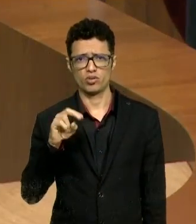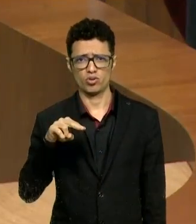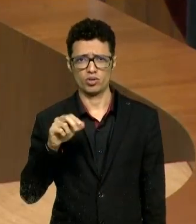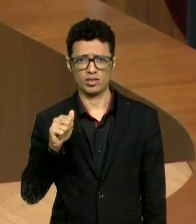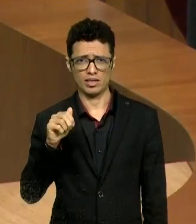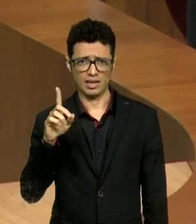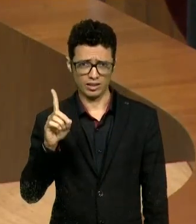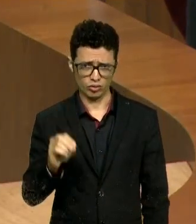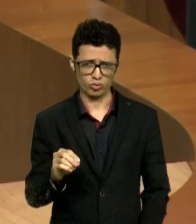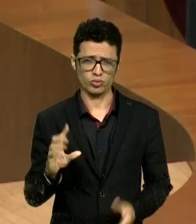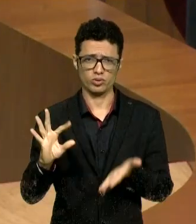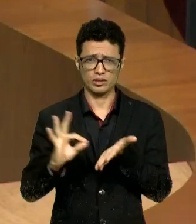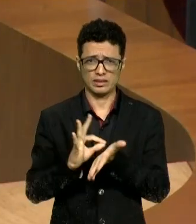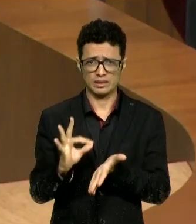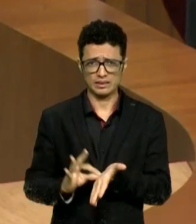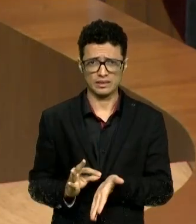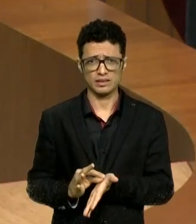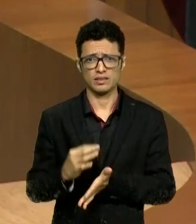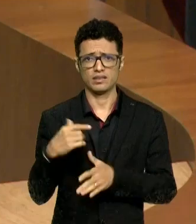máquina pública.